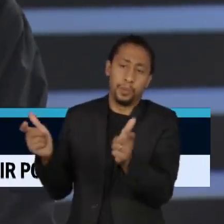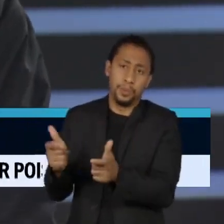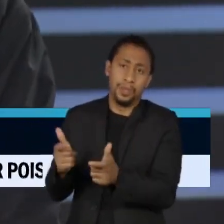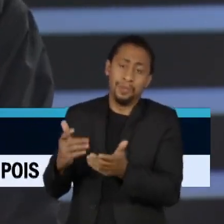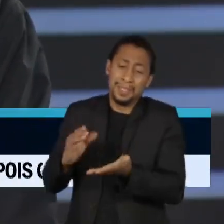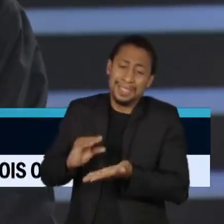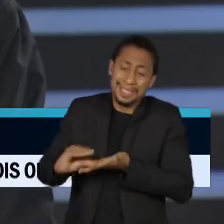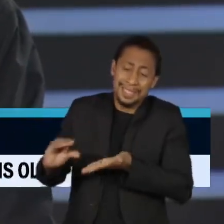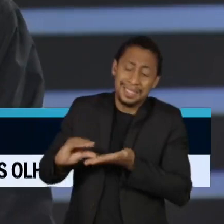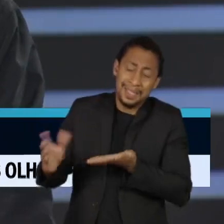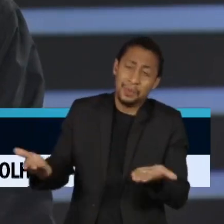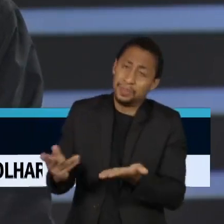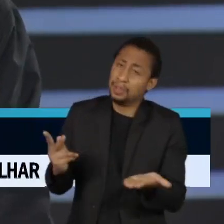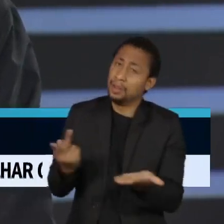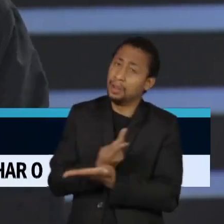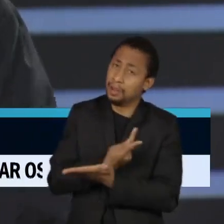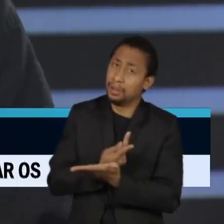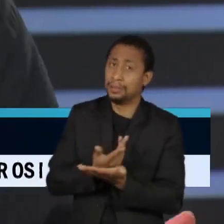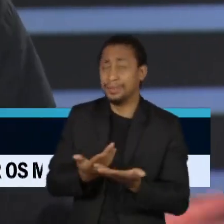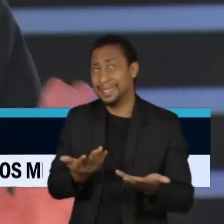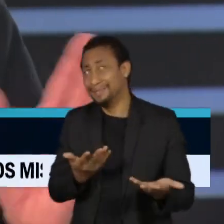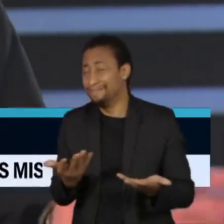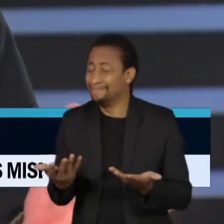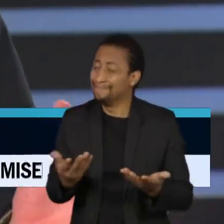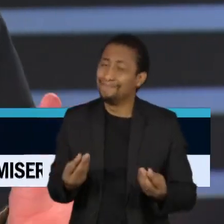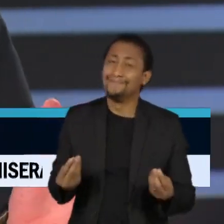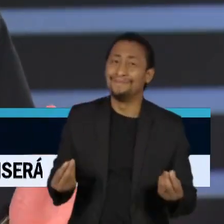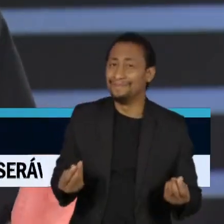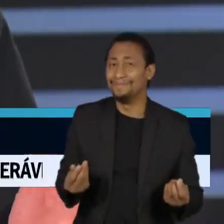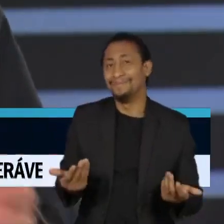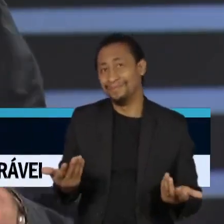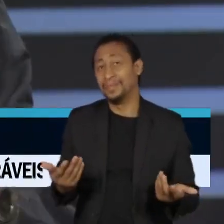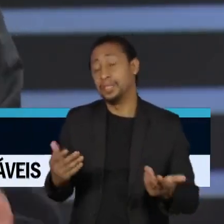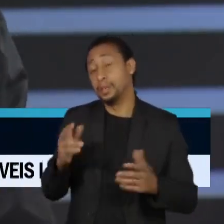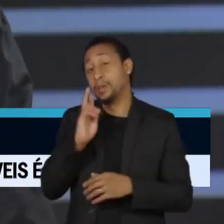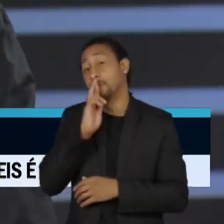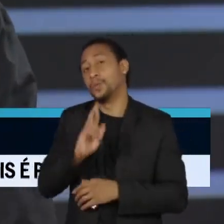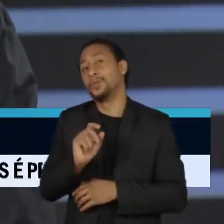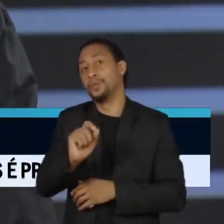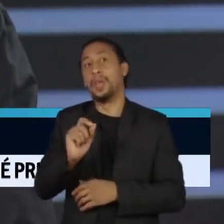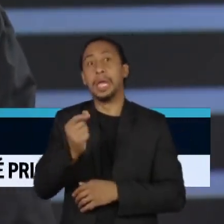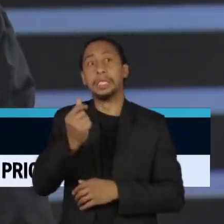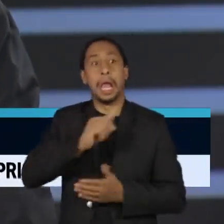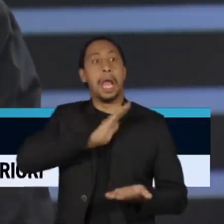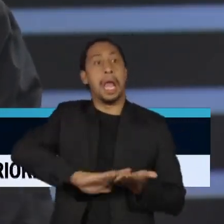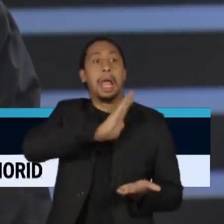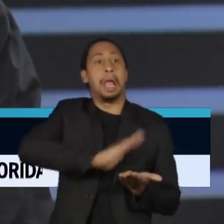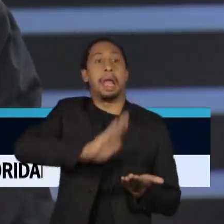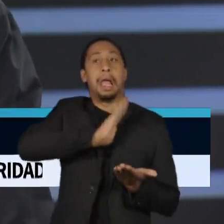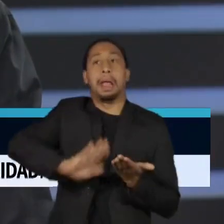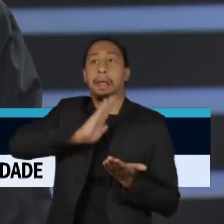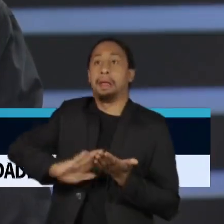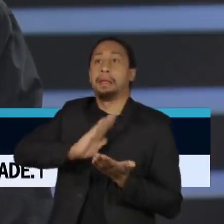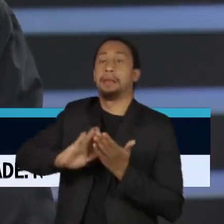a questão de eficiência também é deixada de lado. Então, a nossa resposta é: vamos gastar mais. A gente vai